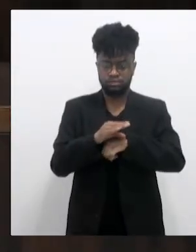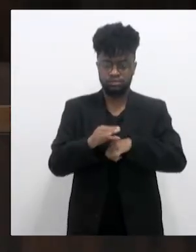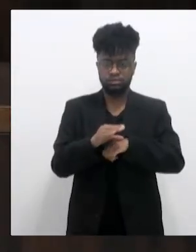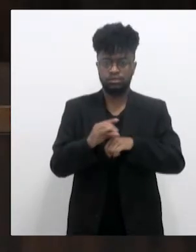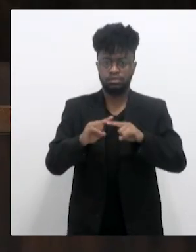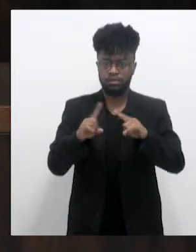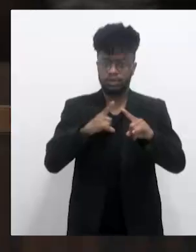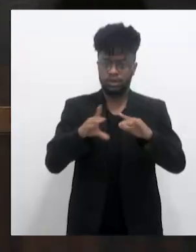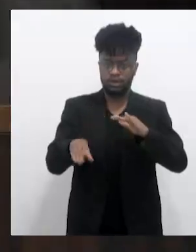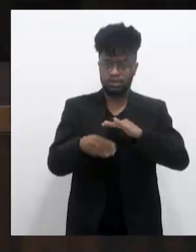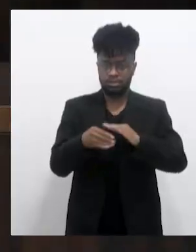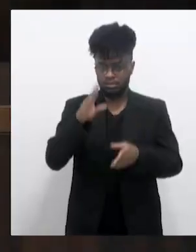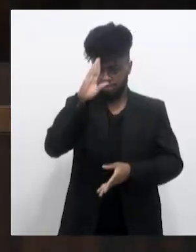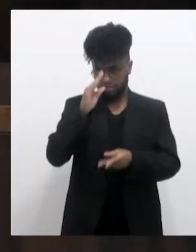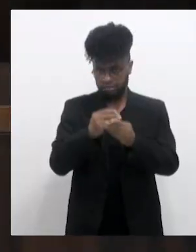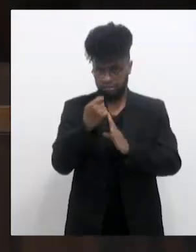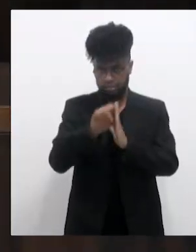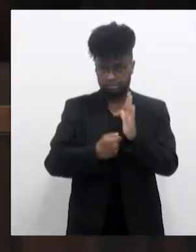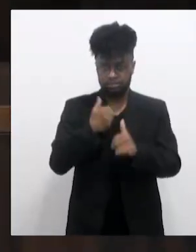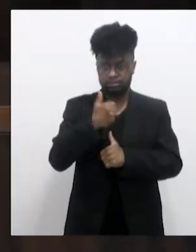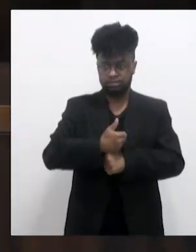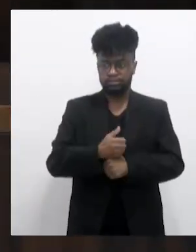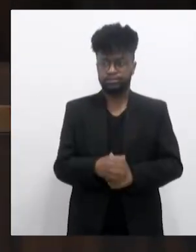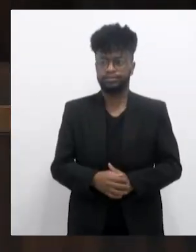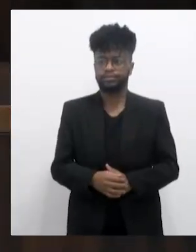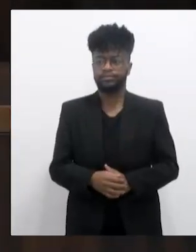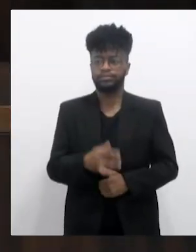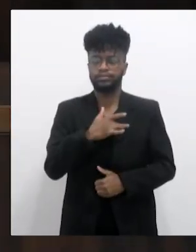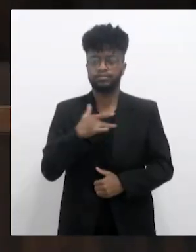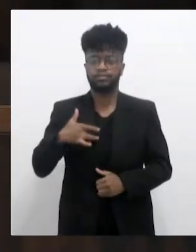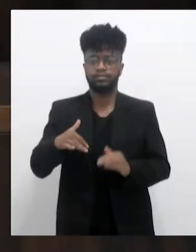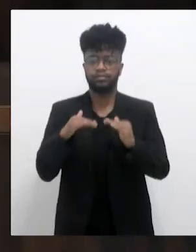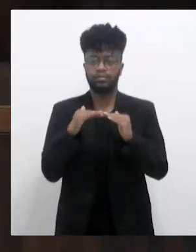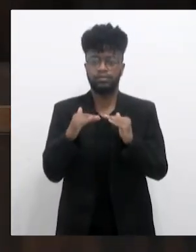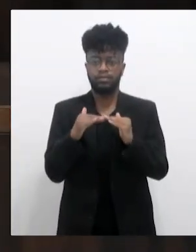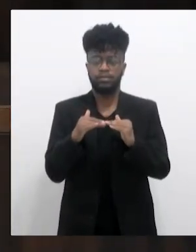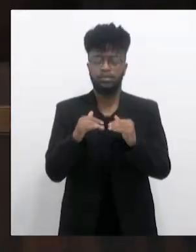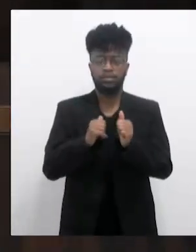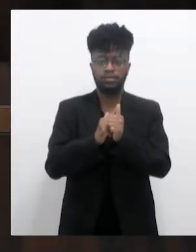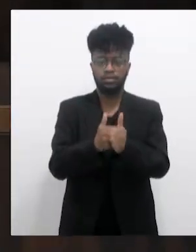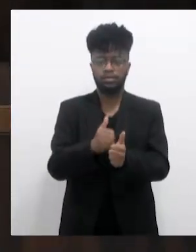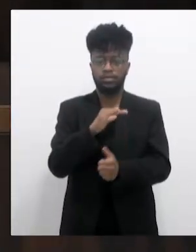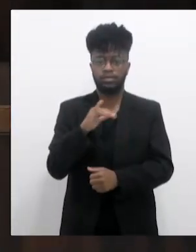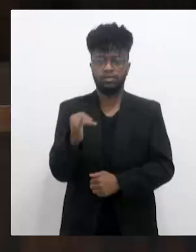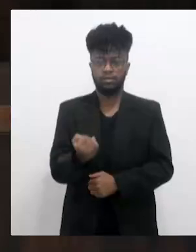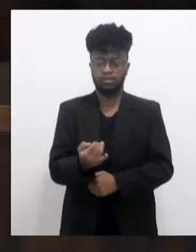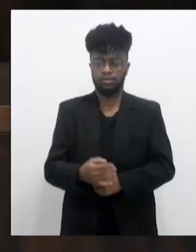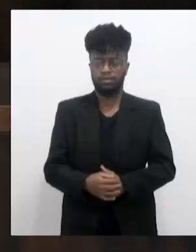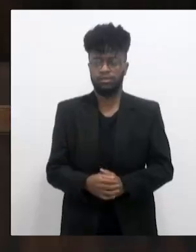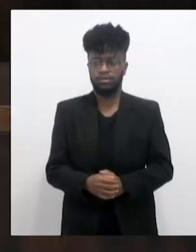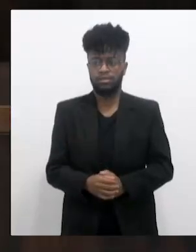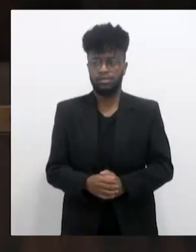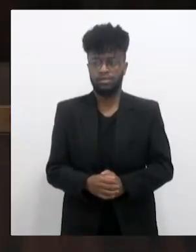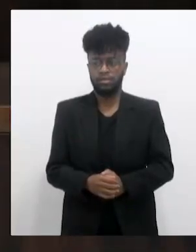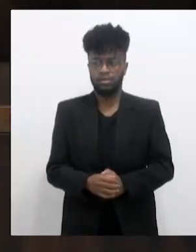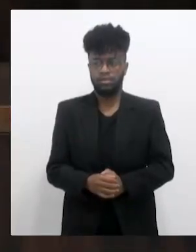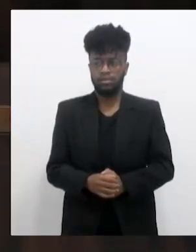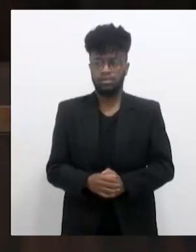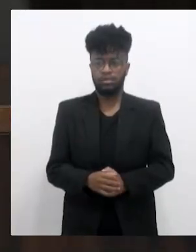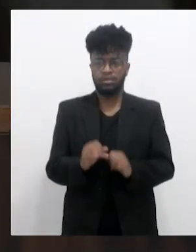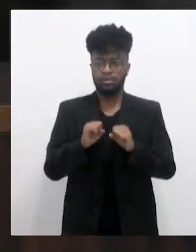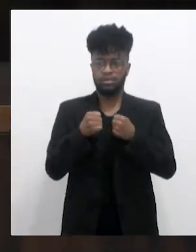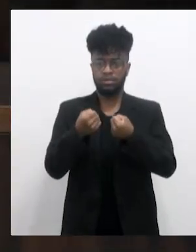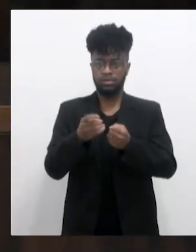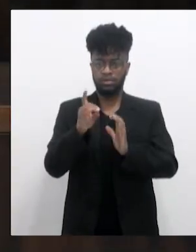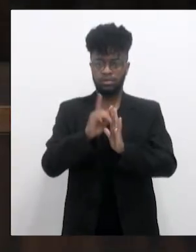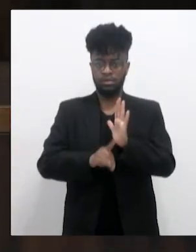constitucionalidade, com emendas, concluindo por substitutivo. De Saúde, favorável, com as emendas da Comissão de Constituição e Justiça. E de Defesa